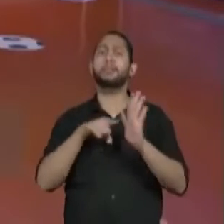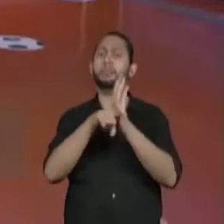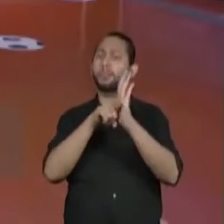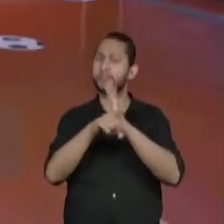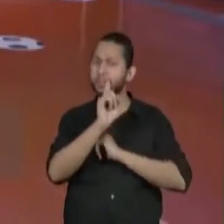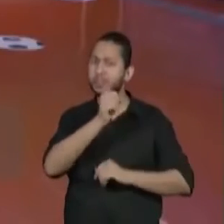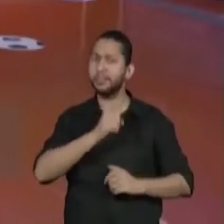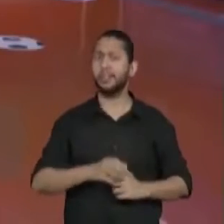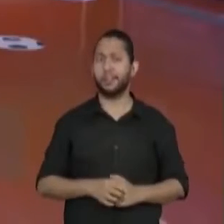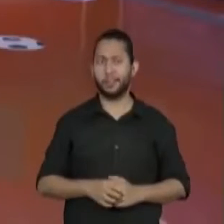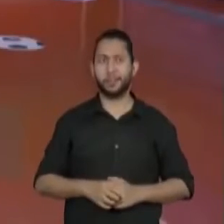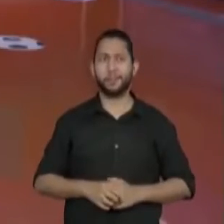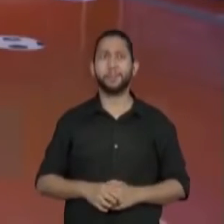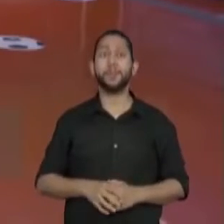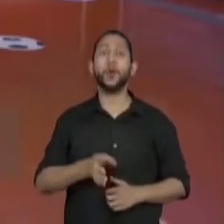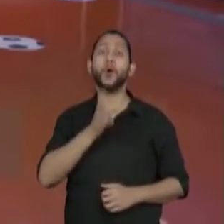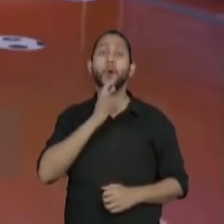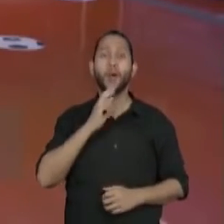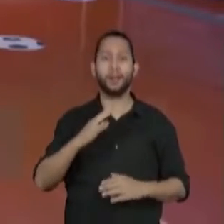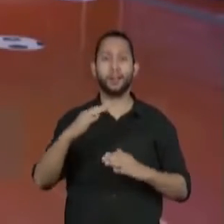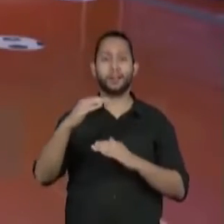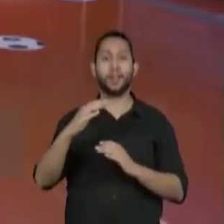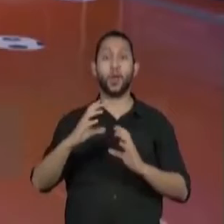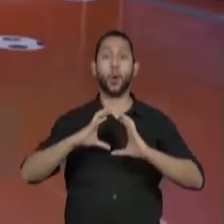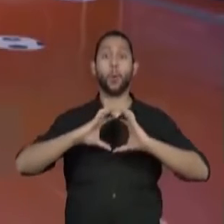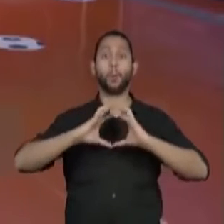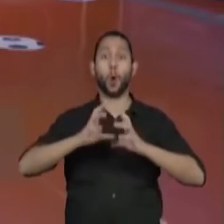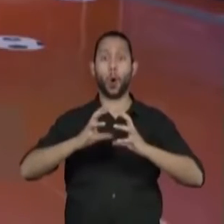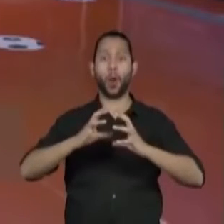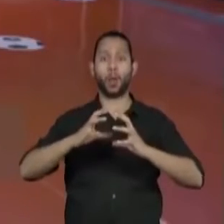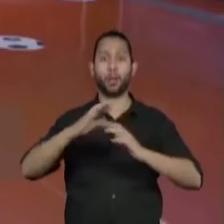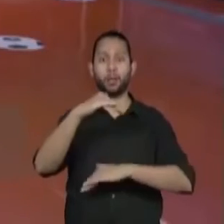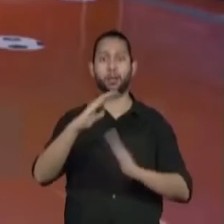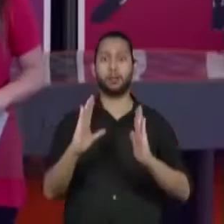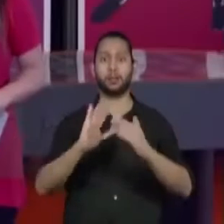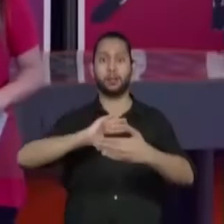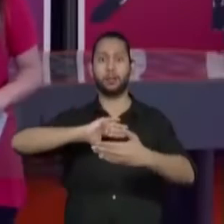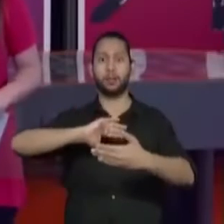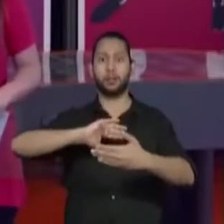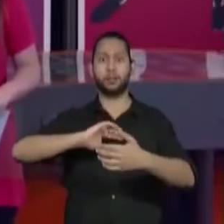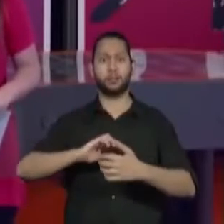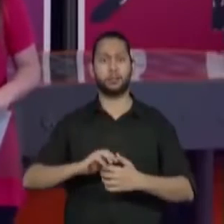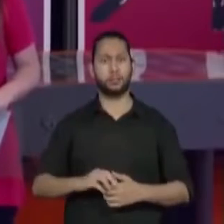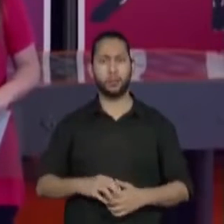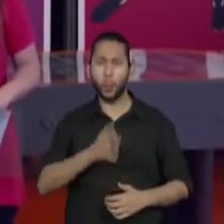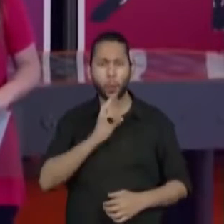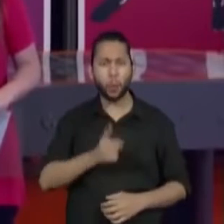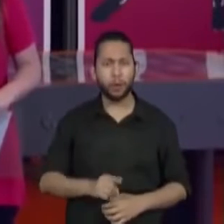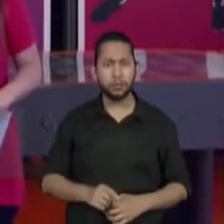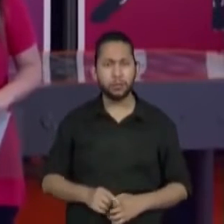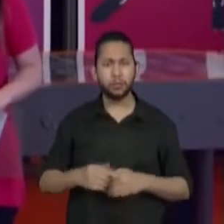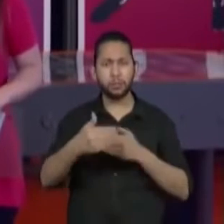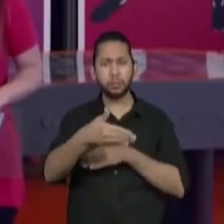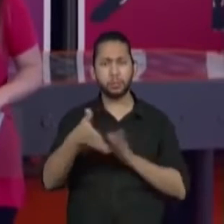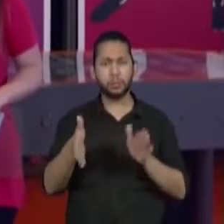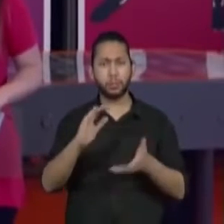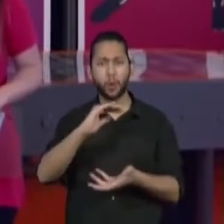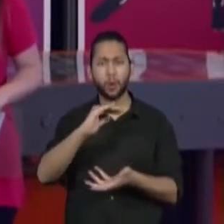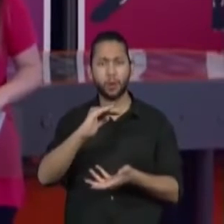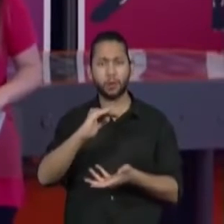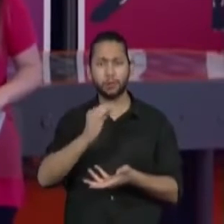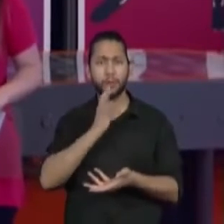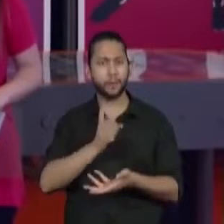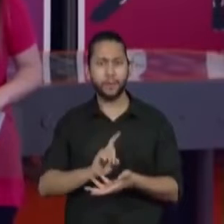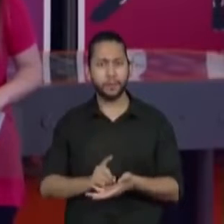Fran, você já ouviu falar em bola quadrada? Como assim, bola quadrada? Bola quadrada? Então, é o